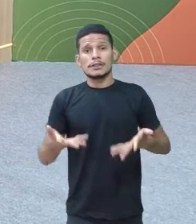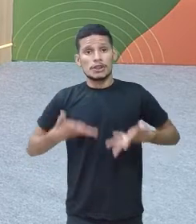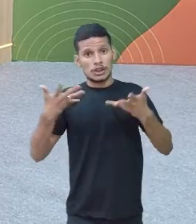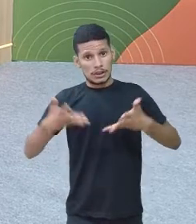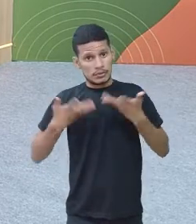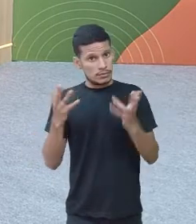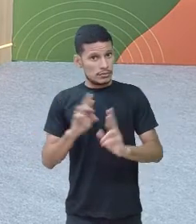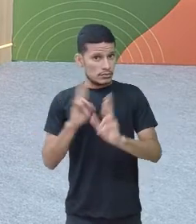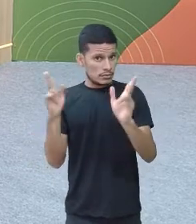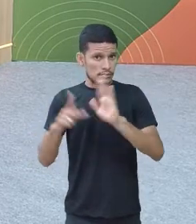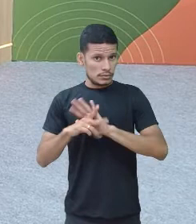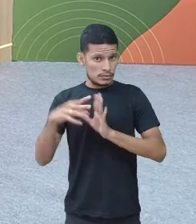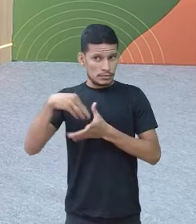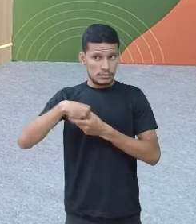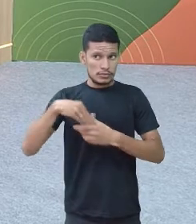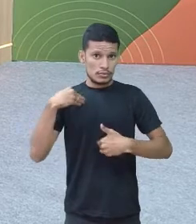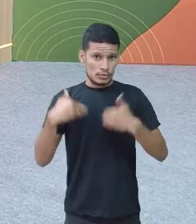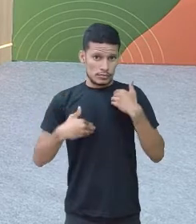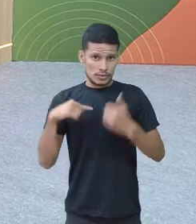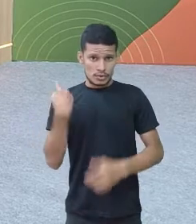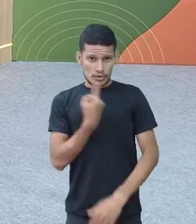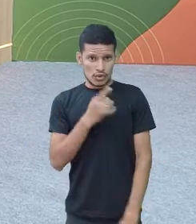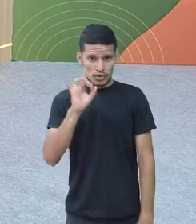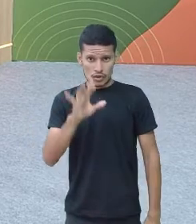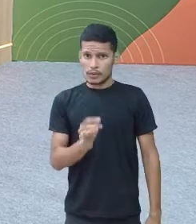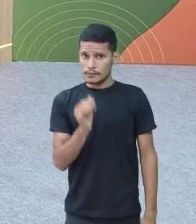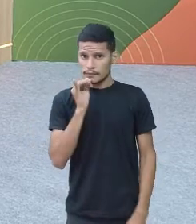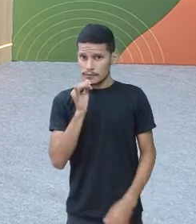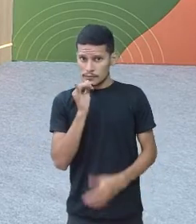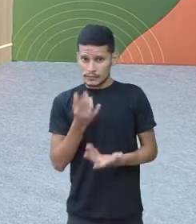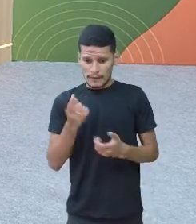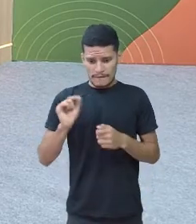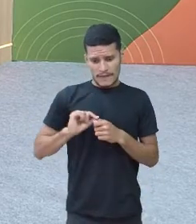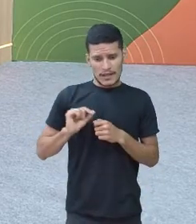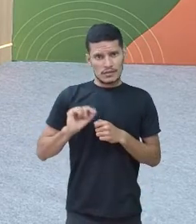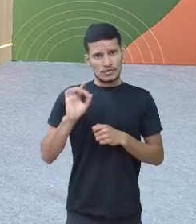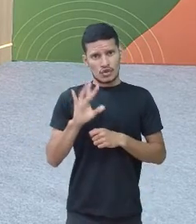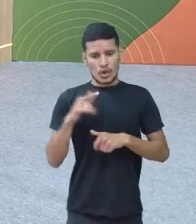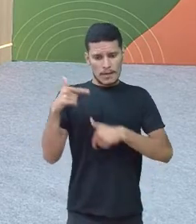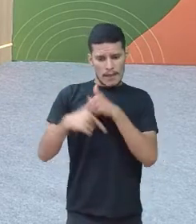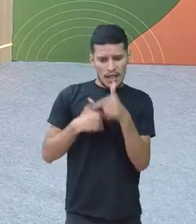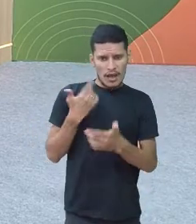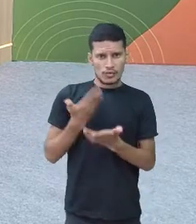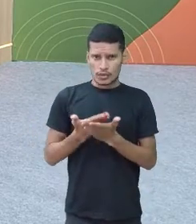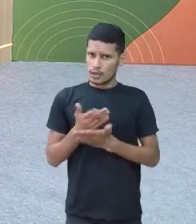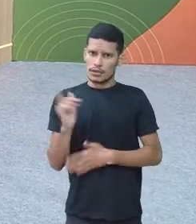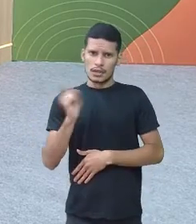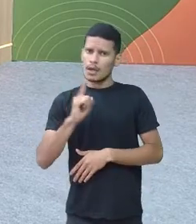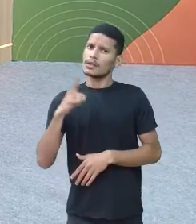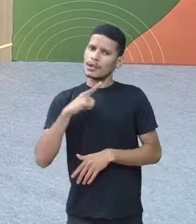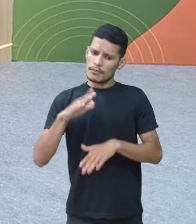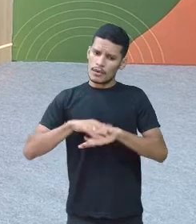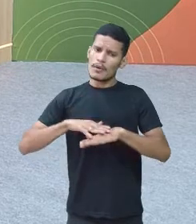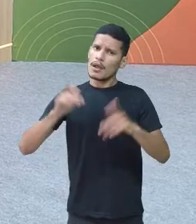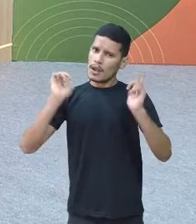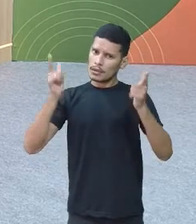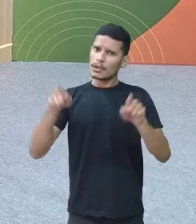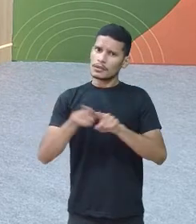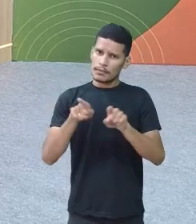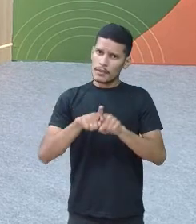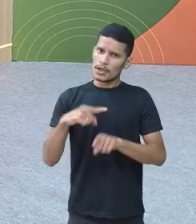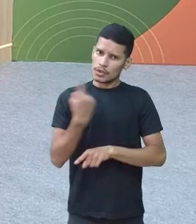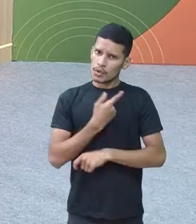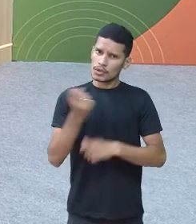estímulo diferente para o nosso corpo, né? A gente não é feito só de estudar, só de trabalhar, a gente tem que ter um momento de lazer também, para